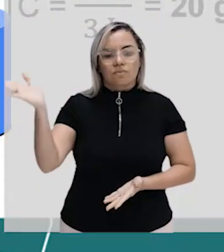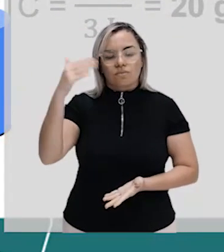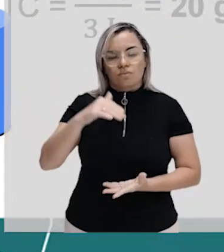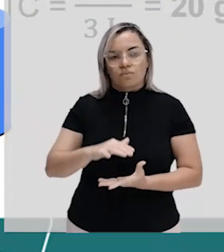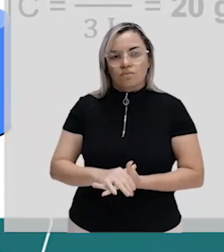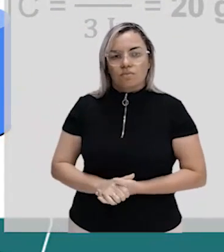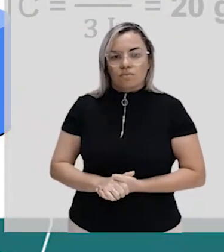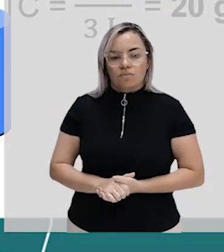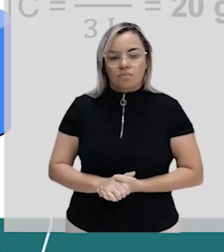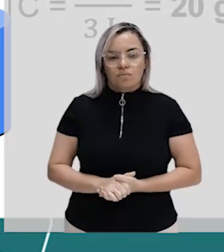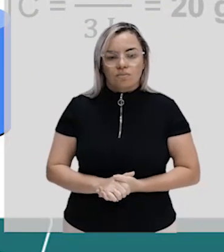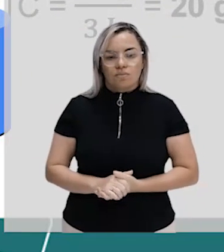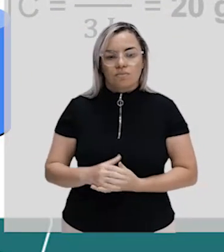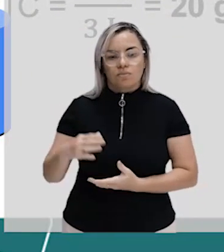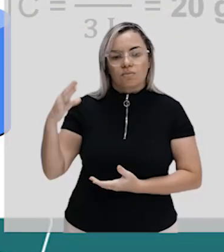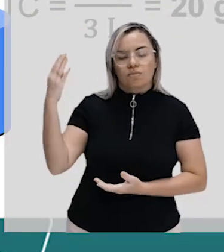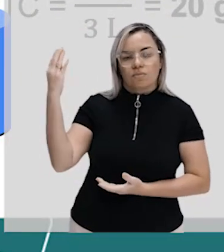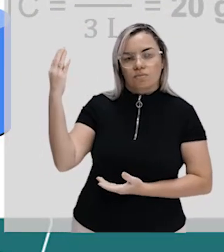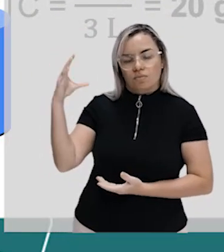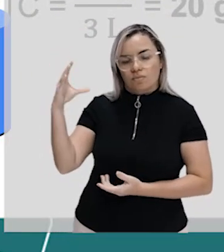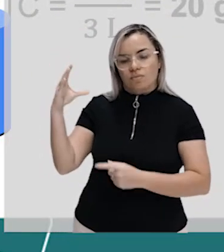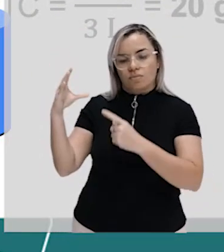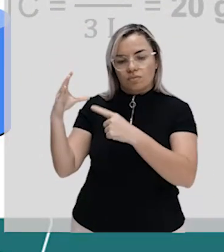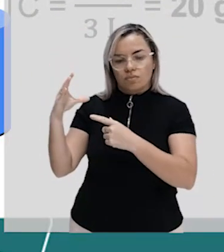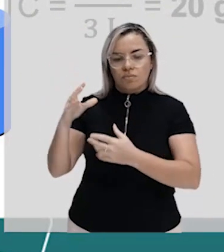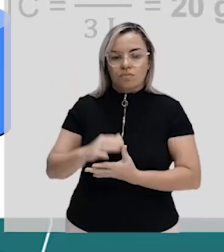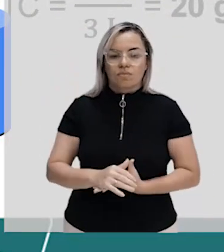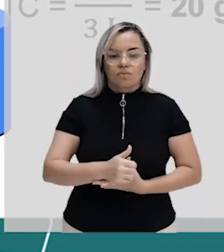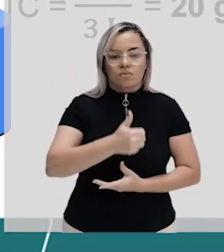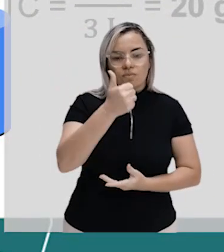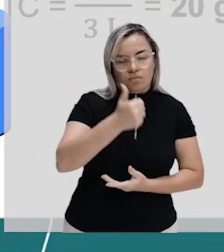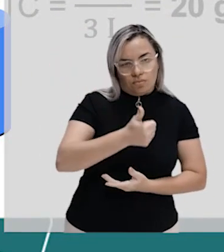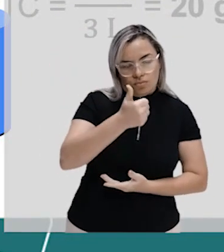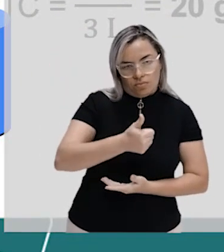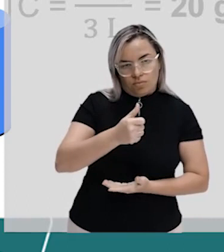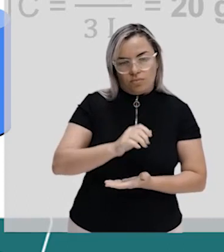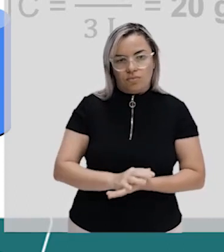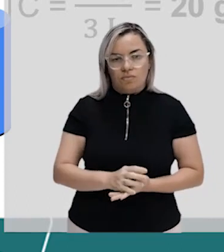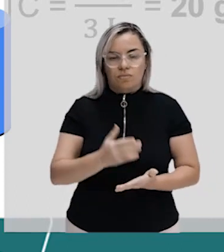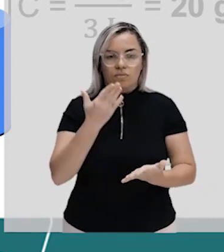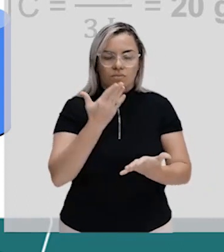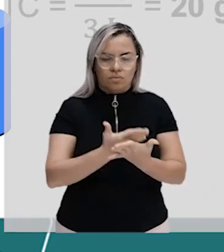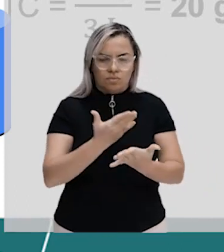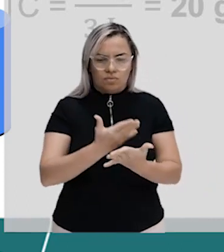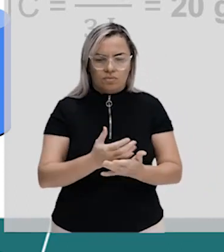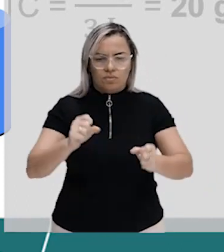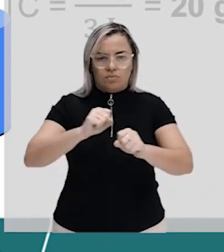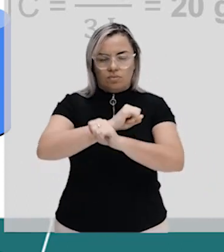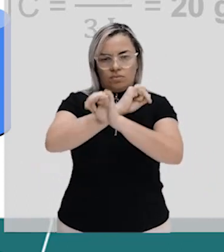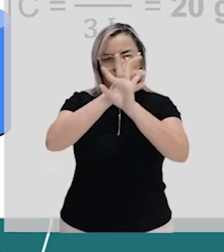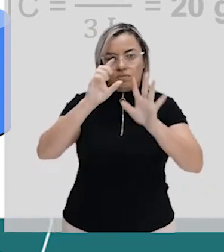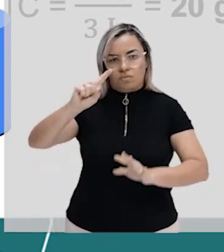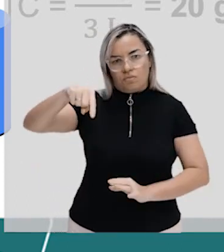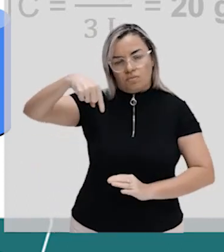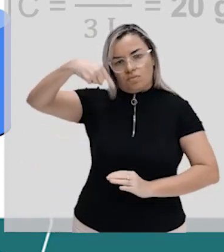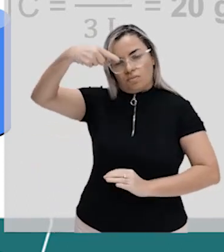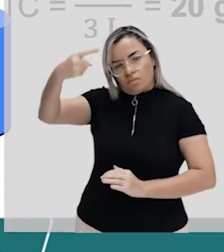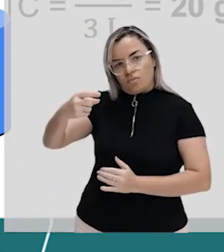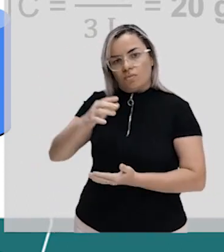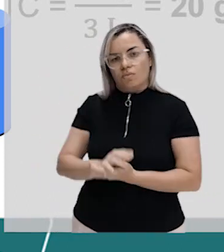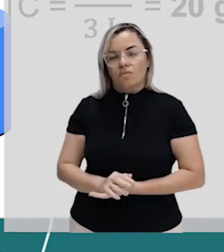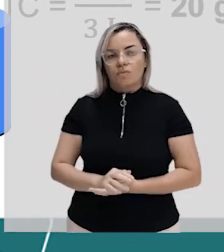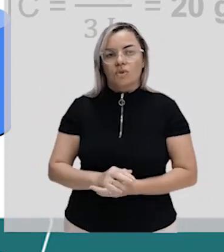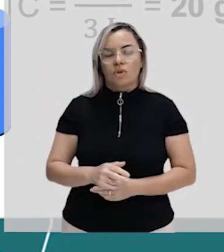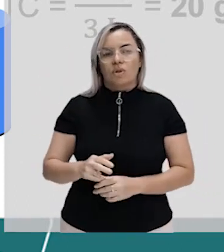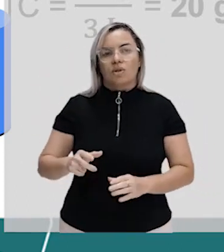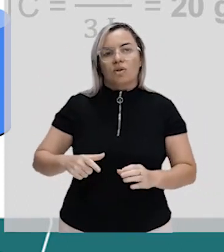a concentração. E a primeira que nós vamos abordar, claro que, né, nos próximos vídeos nós vamos